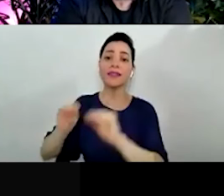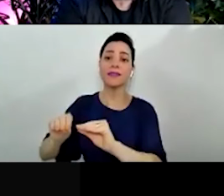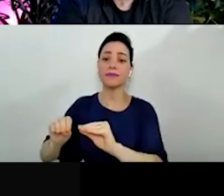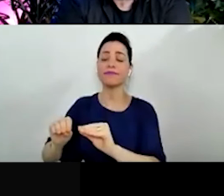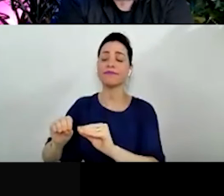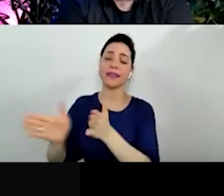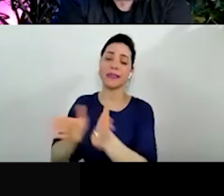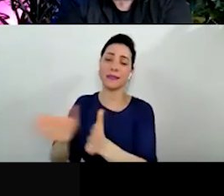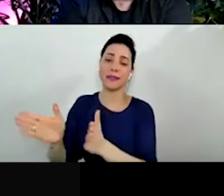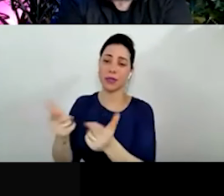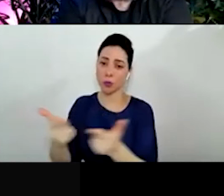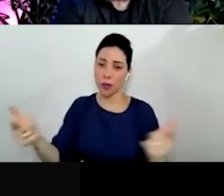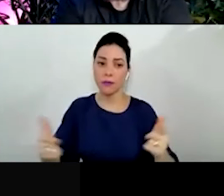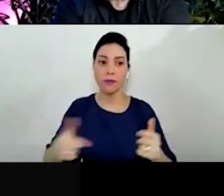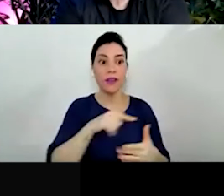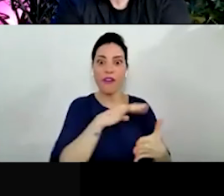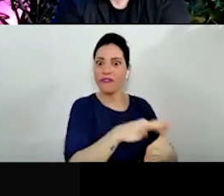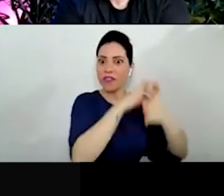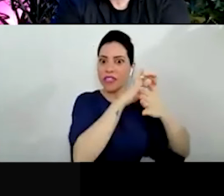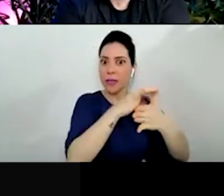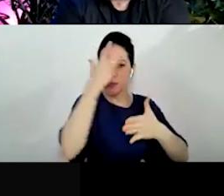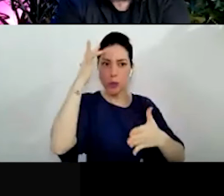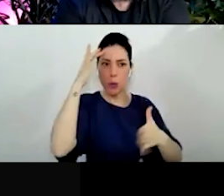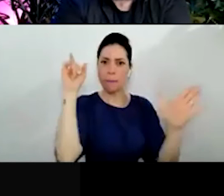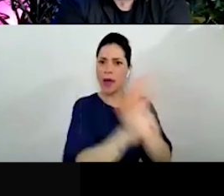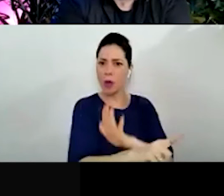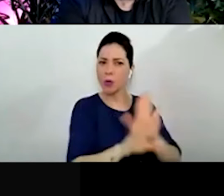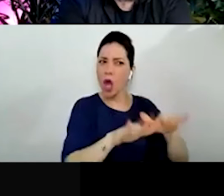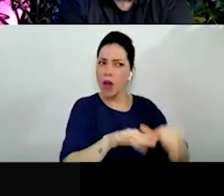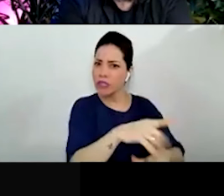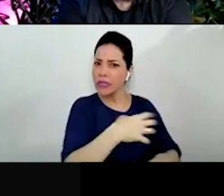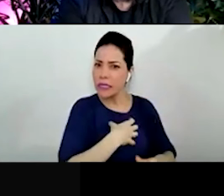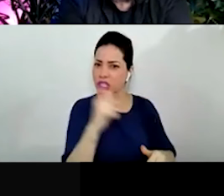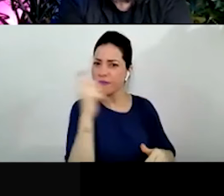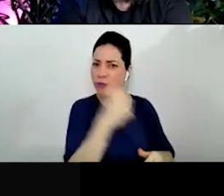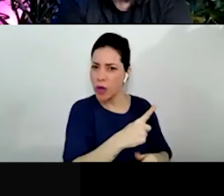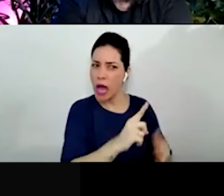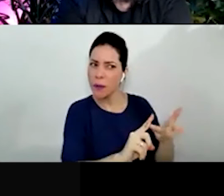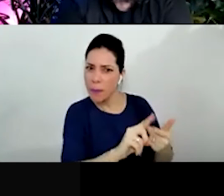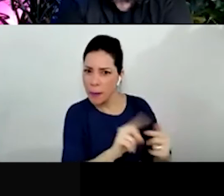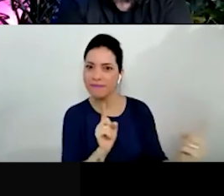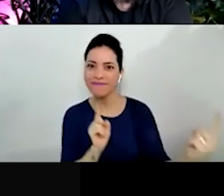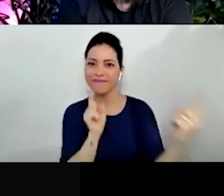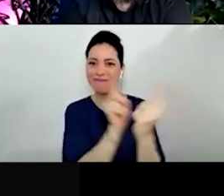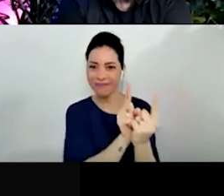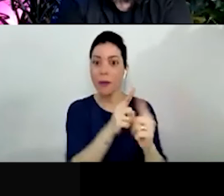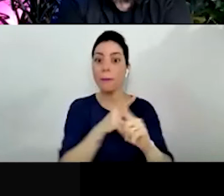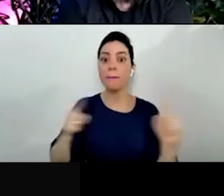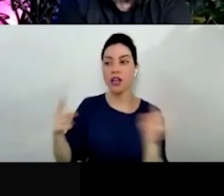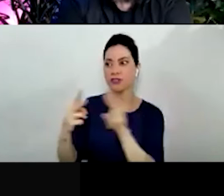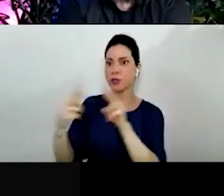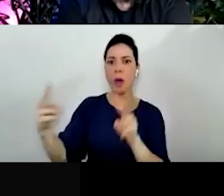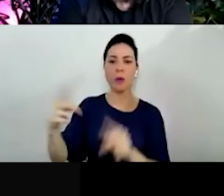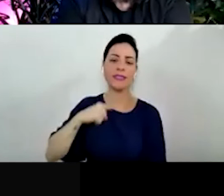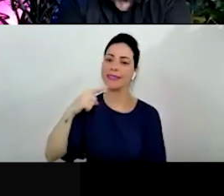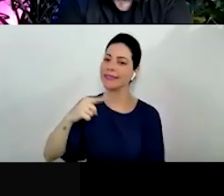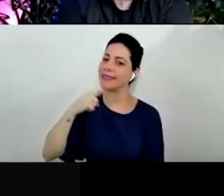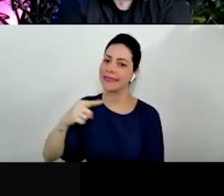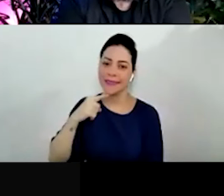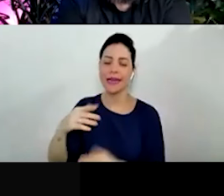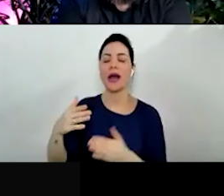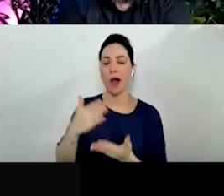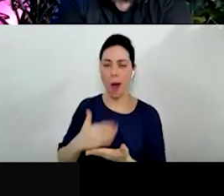pessoa precisa no ambiente físico a pessoa pergunta se tem alguma dificuldade no ambiente de tava lá não tem essa possibilidade que tá aí que começam a